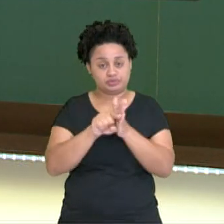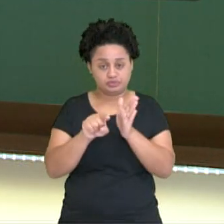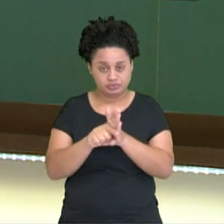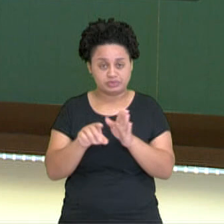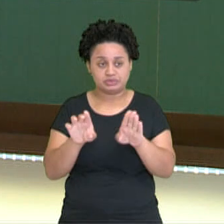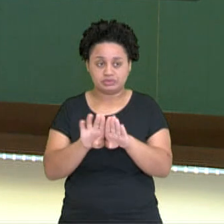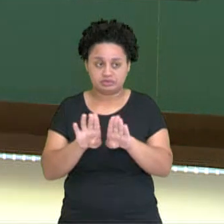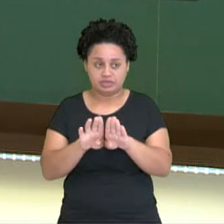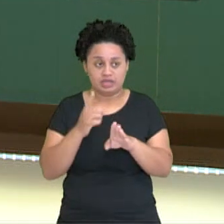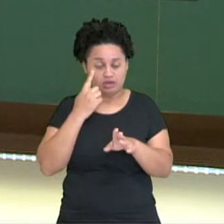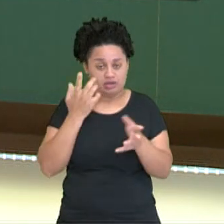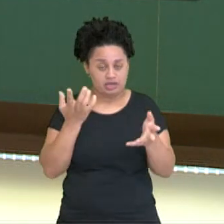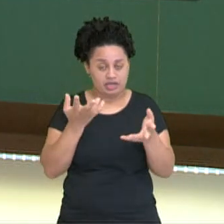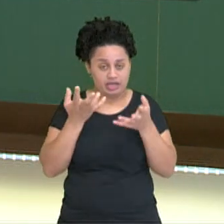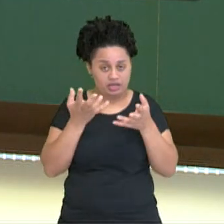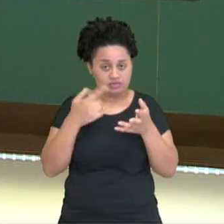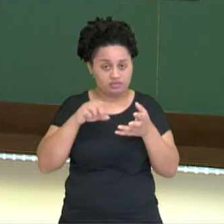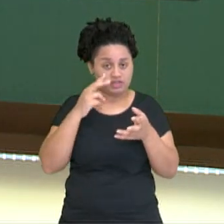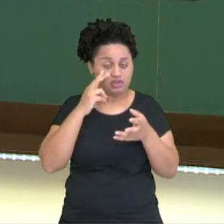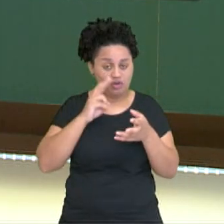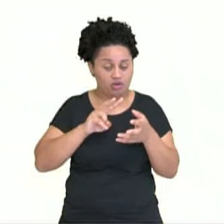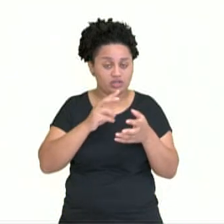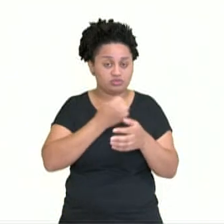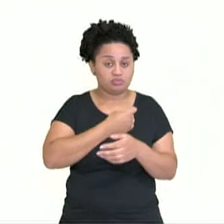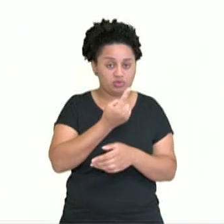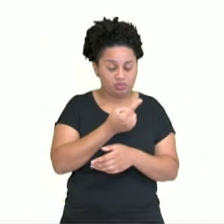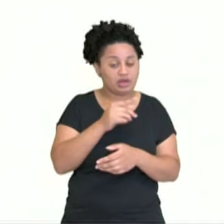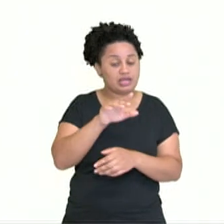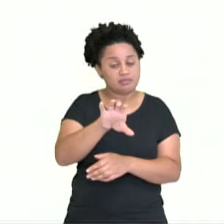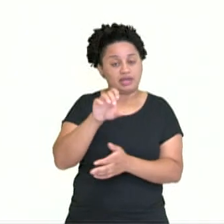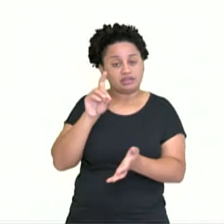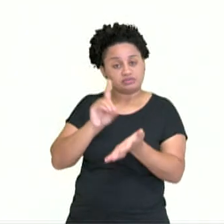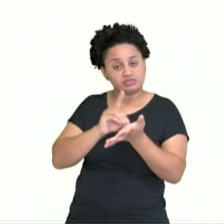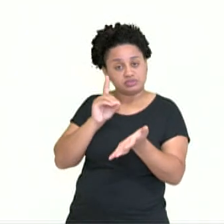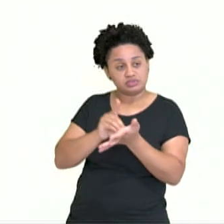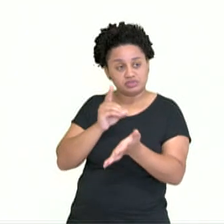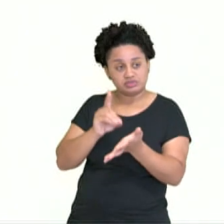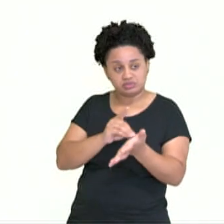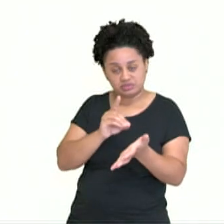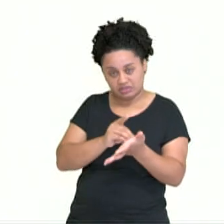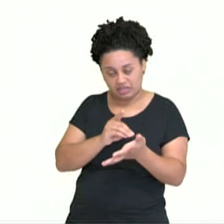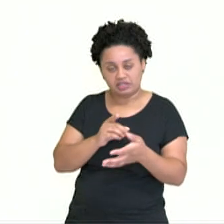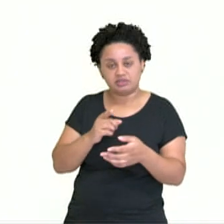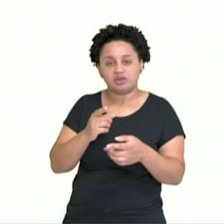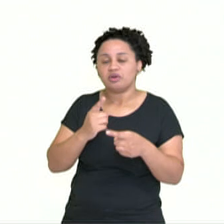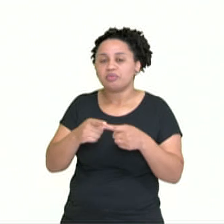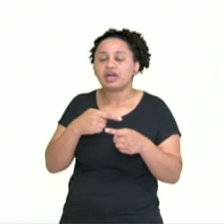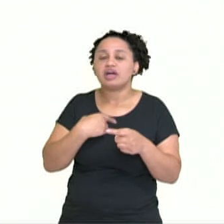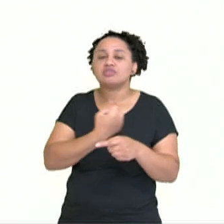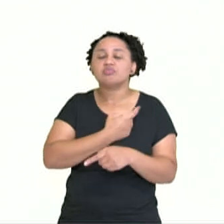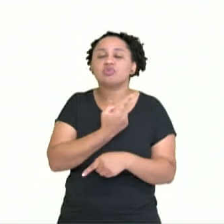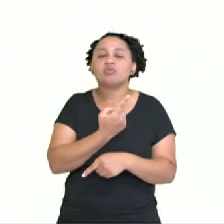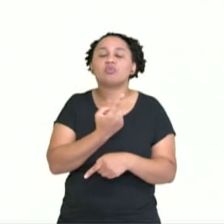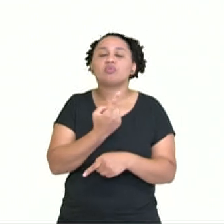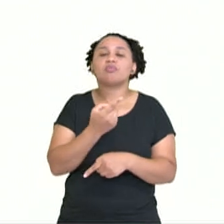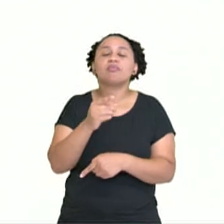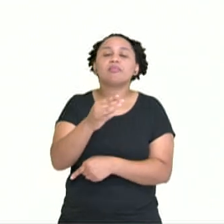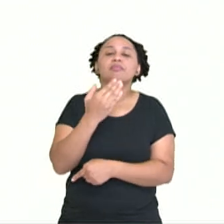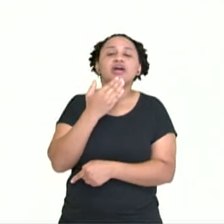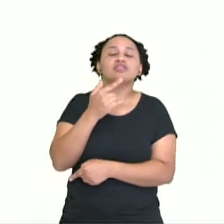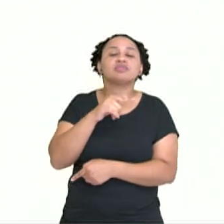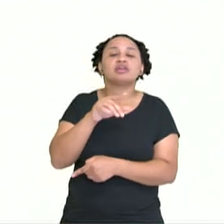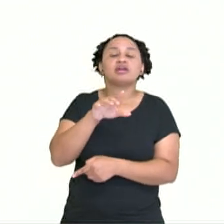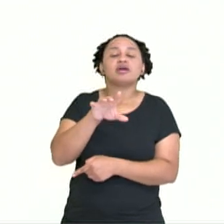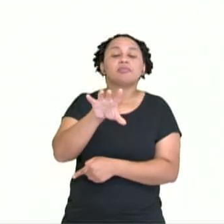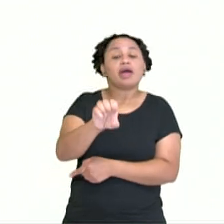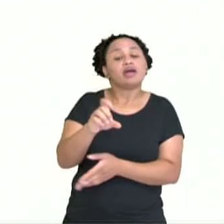número 1 até eu peço para você pegar o dicionário, ó. Get your dictionary and look up the words represented in the pictures. Eu